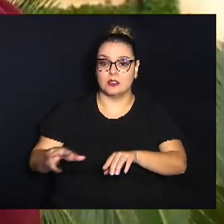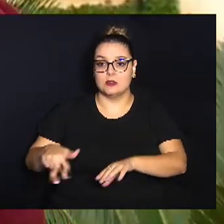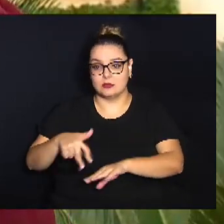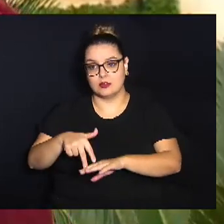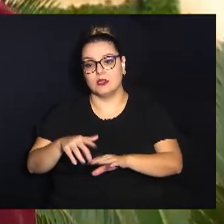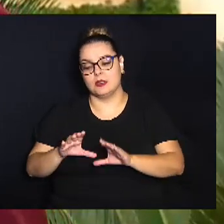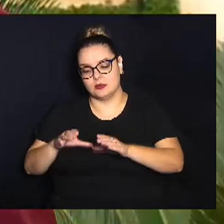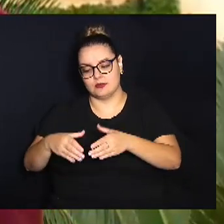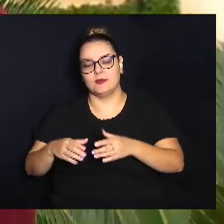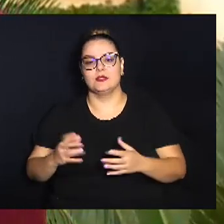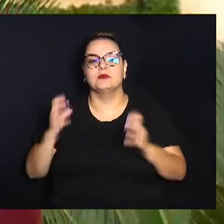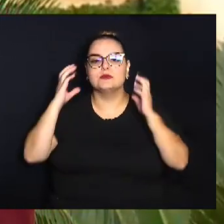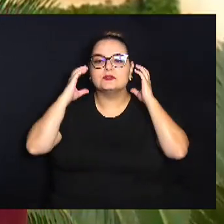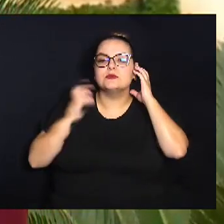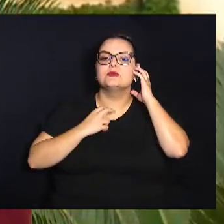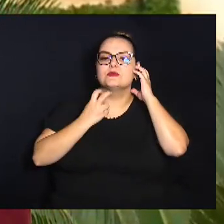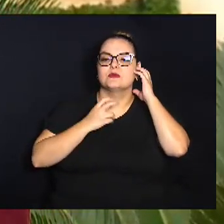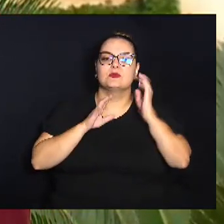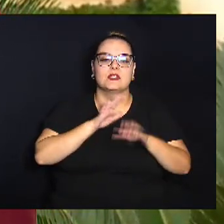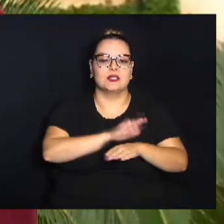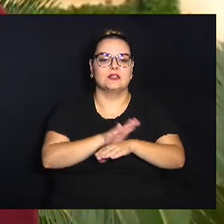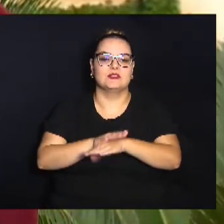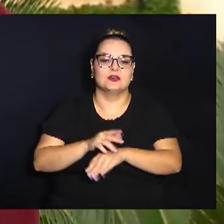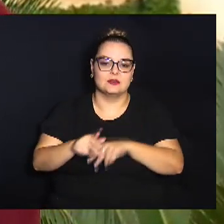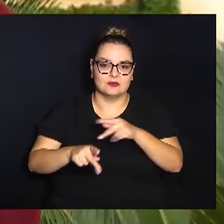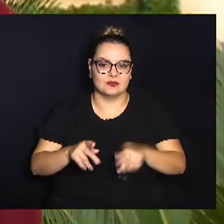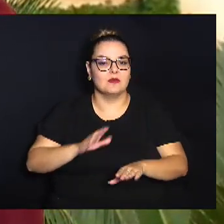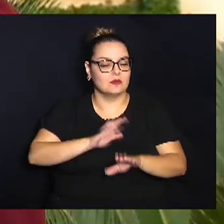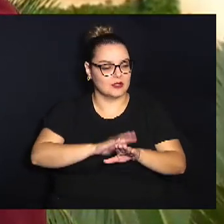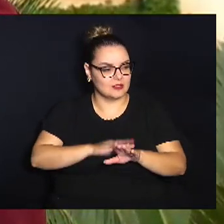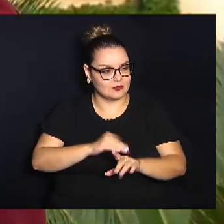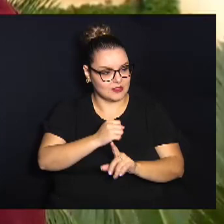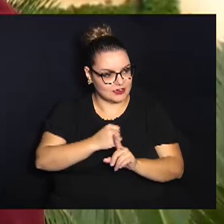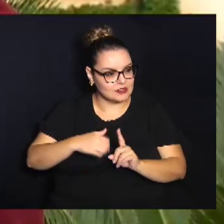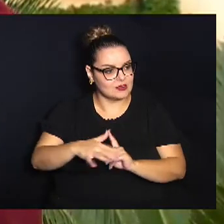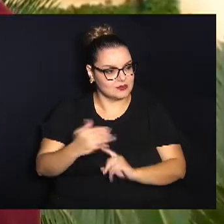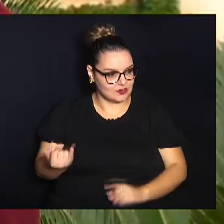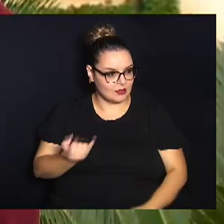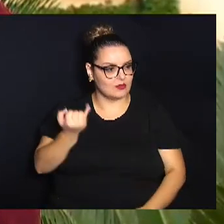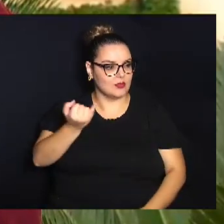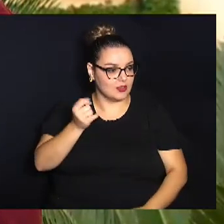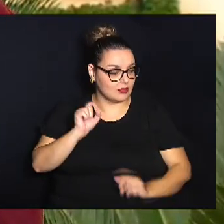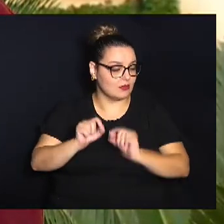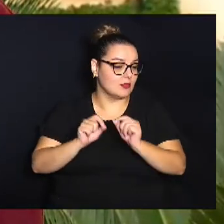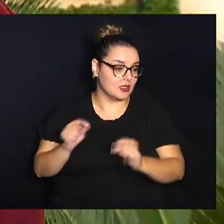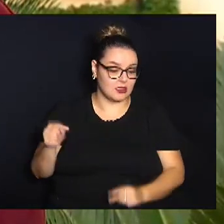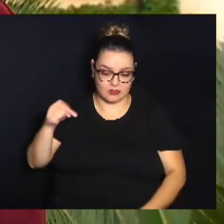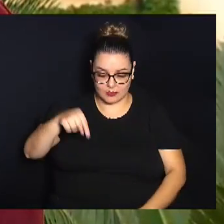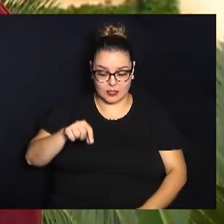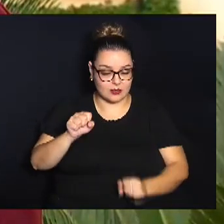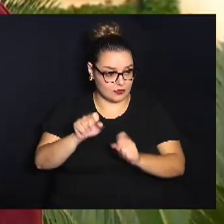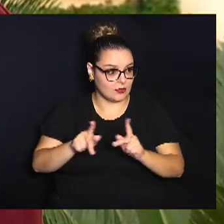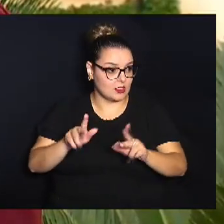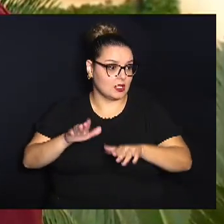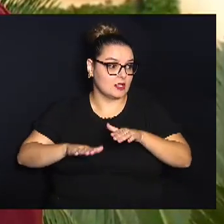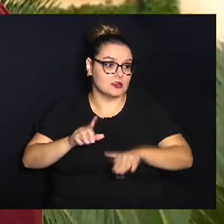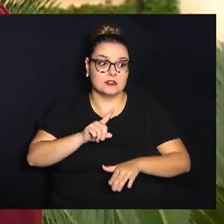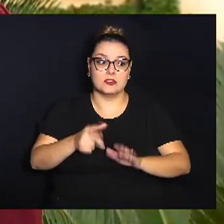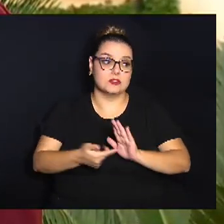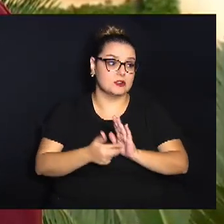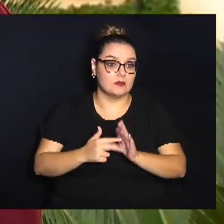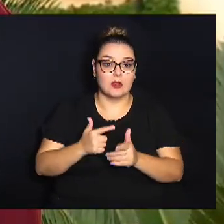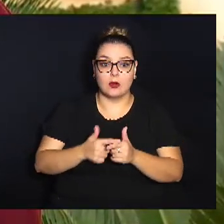time para ajudar aqui a nossa população. Uma ação social muito importante e também para quem vem até aqui, né? Porque às vezes não significa um